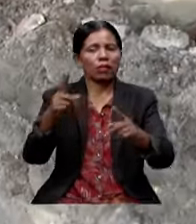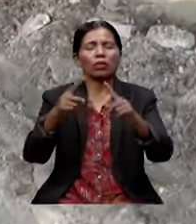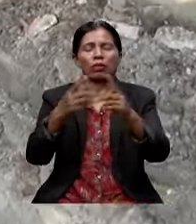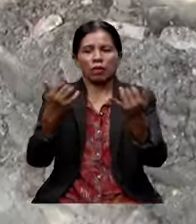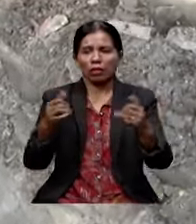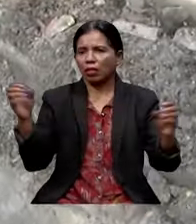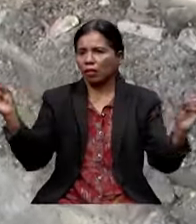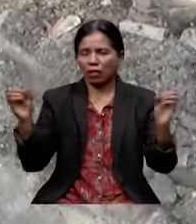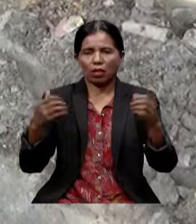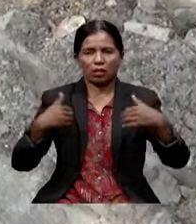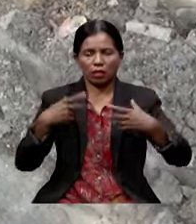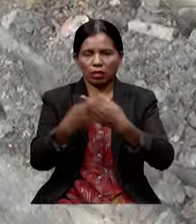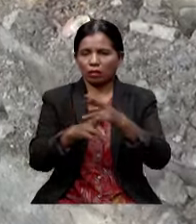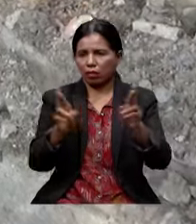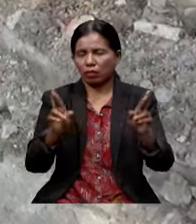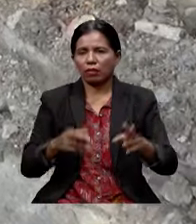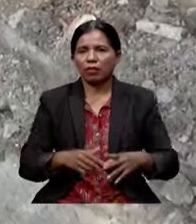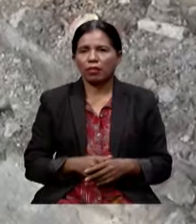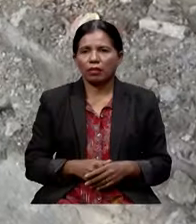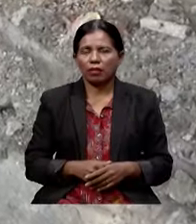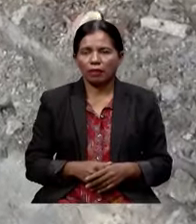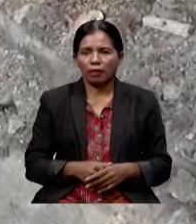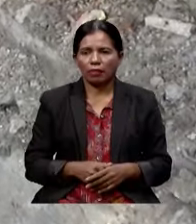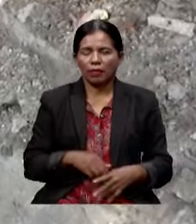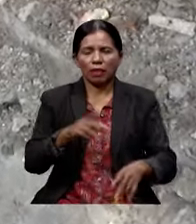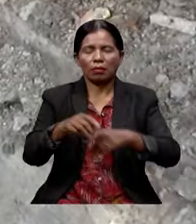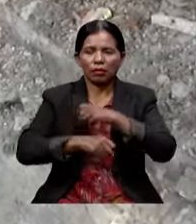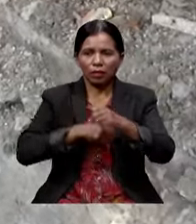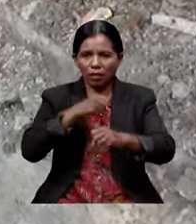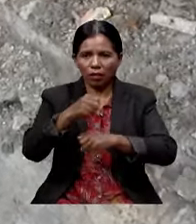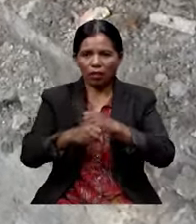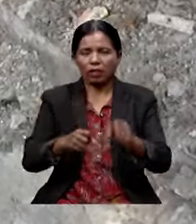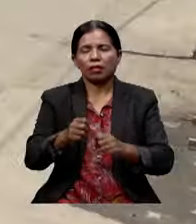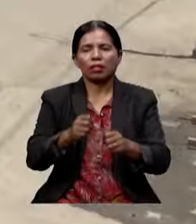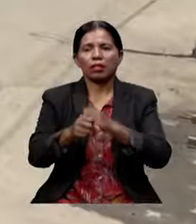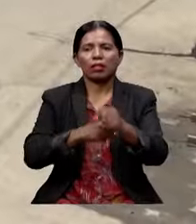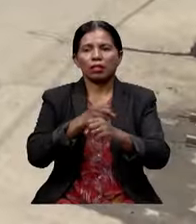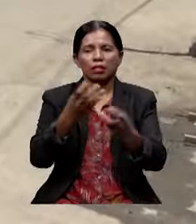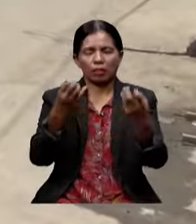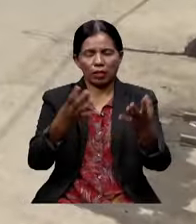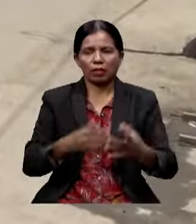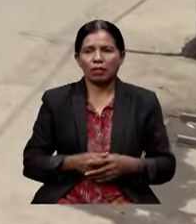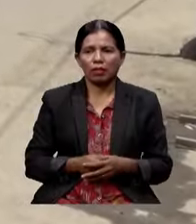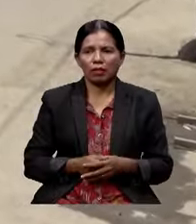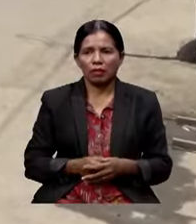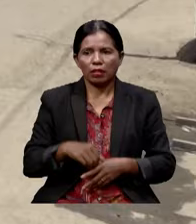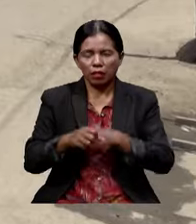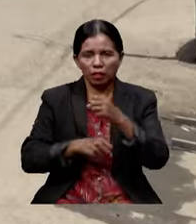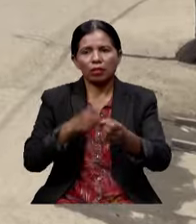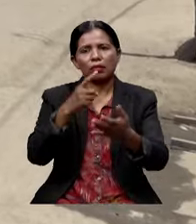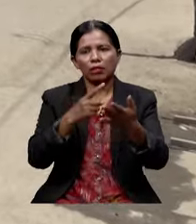agora lá ia resultado. É melhor ter os ir ver, ter os anti na barra glossona. Ter os tan